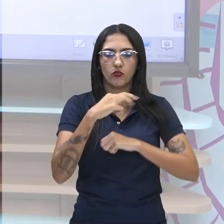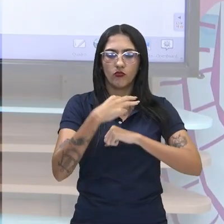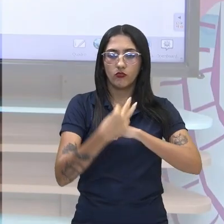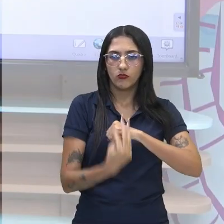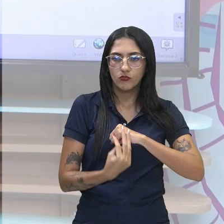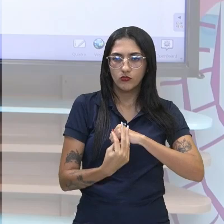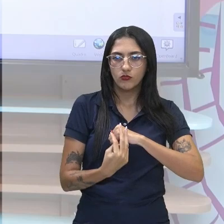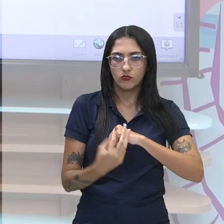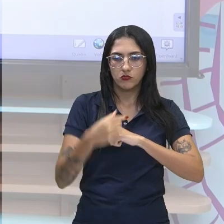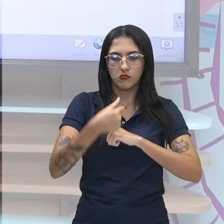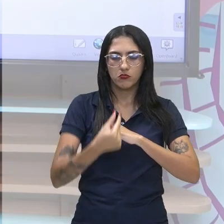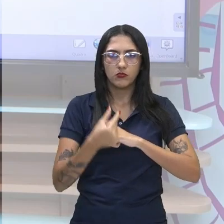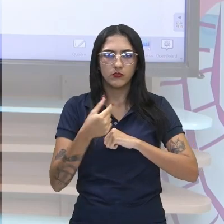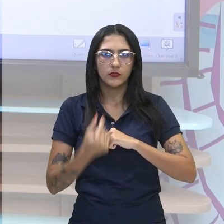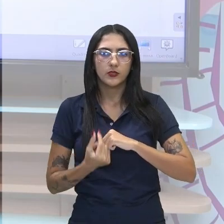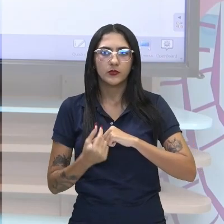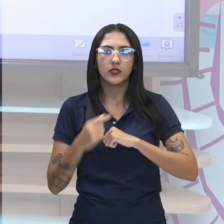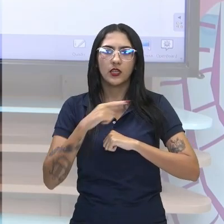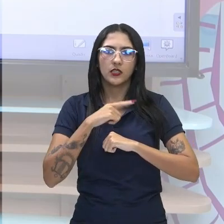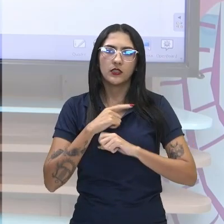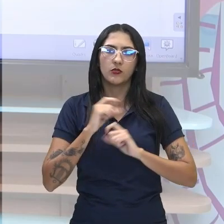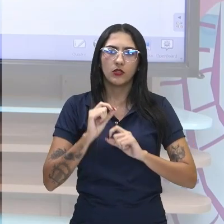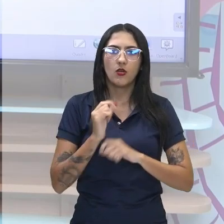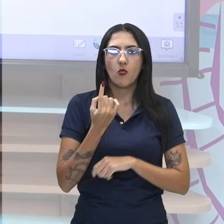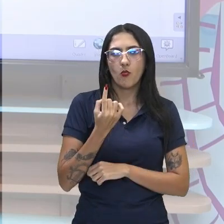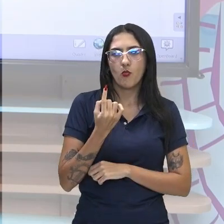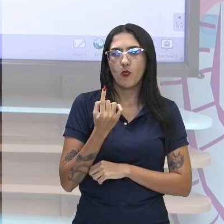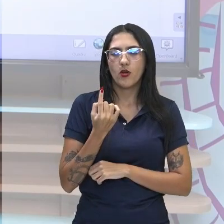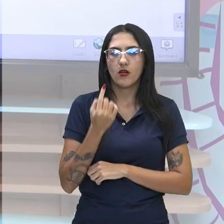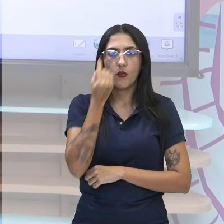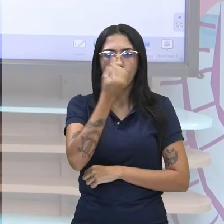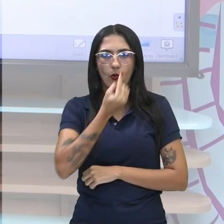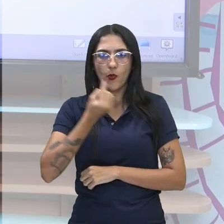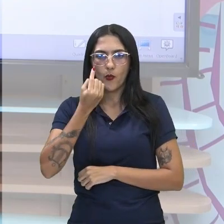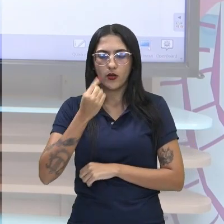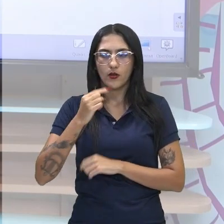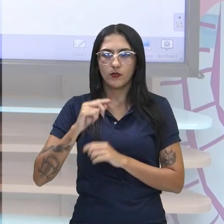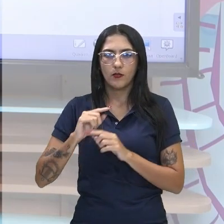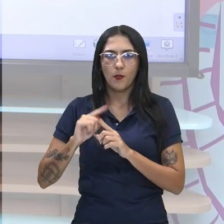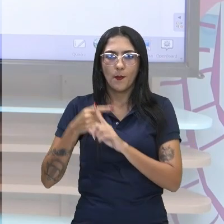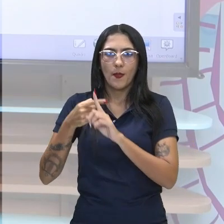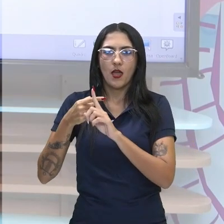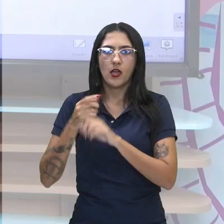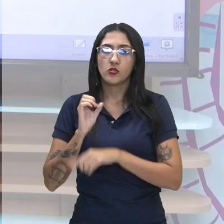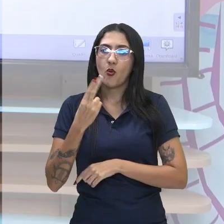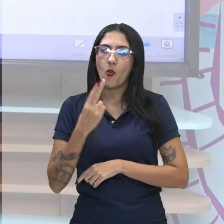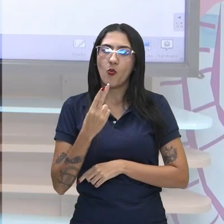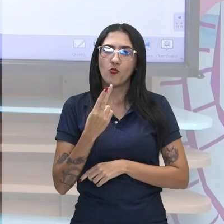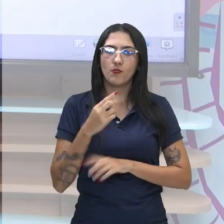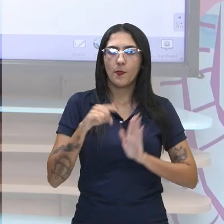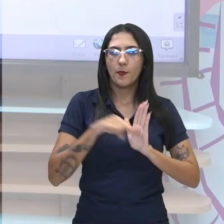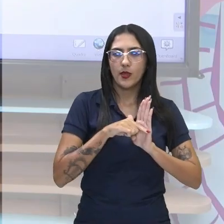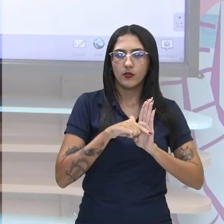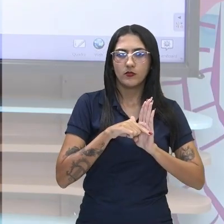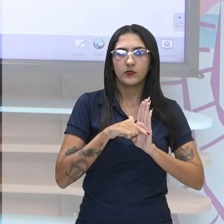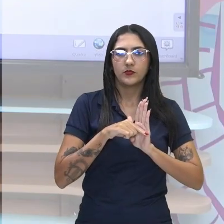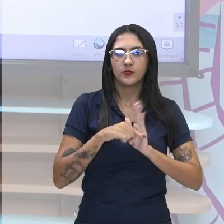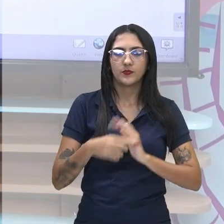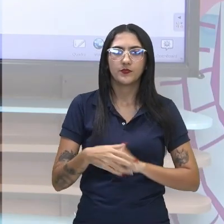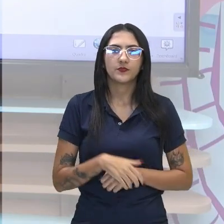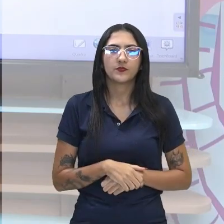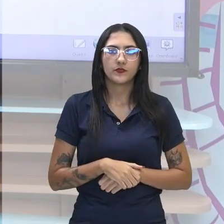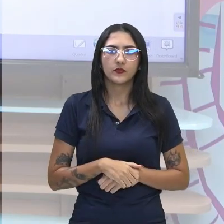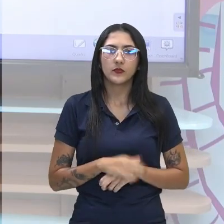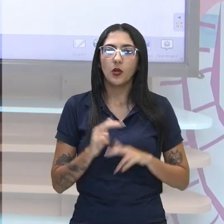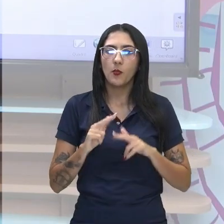andando, nós temos ali uma hora a mais ou 2 horas a menos, tá bom? Então, depende aí